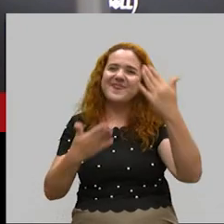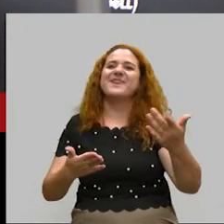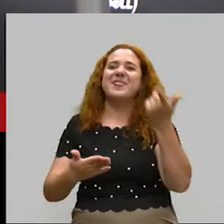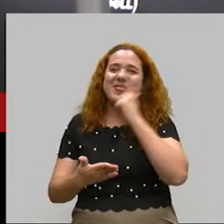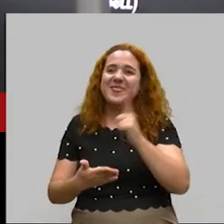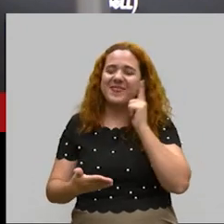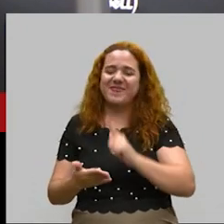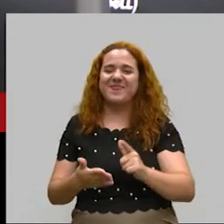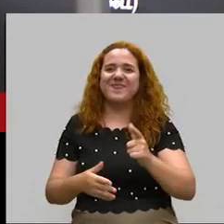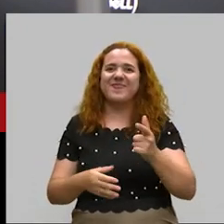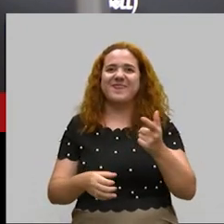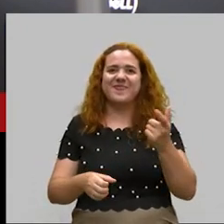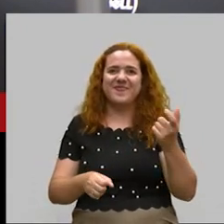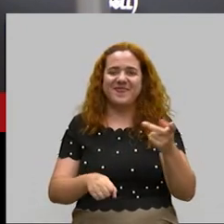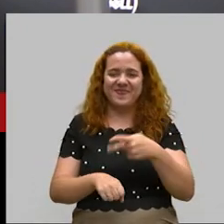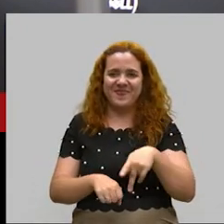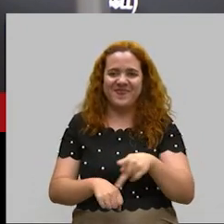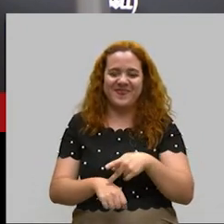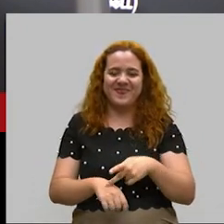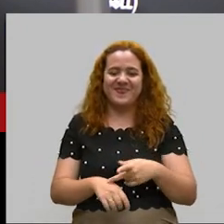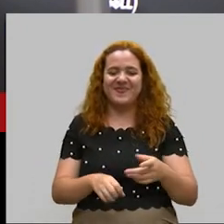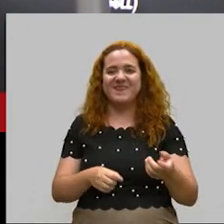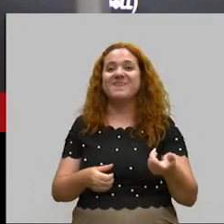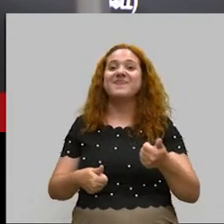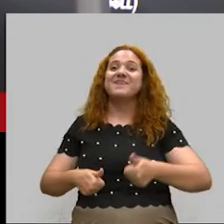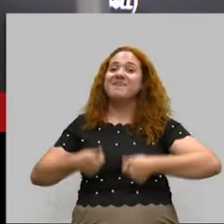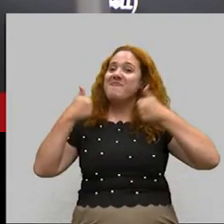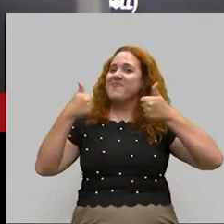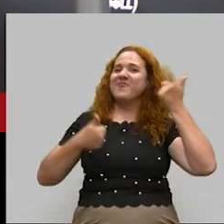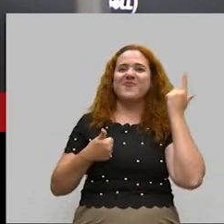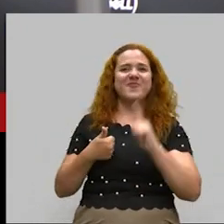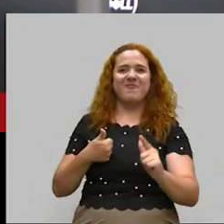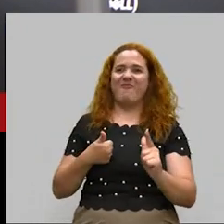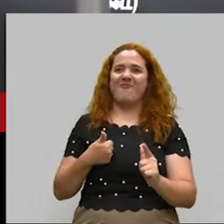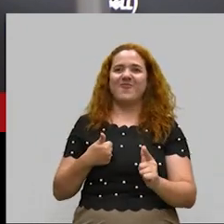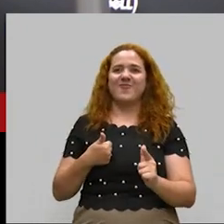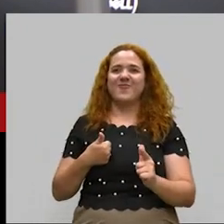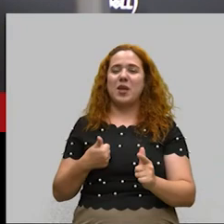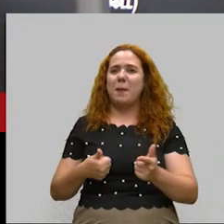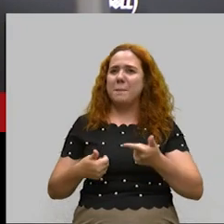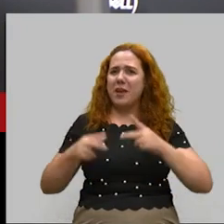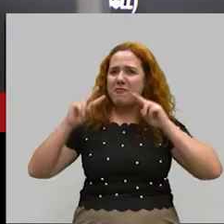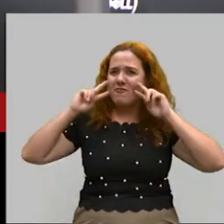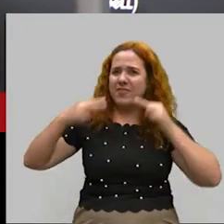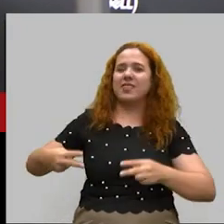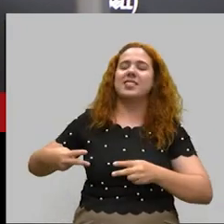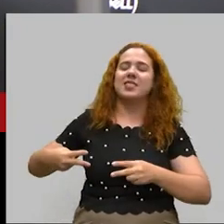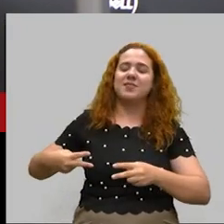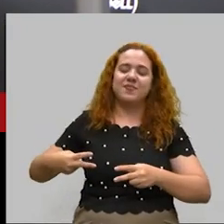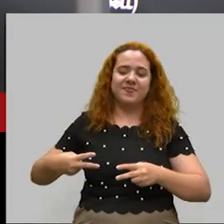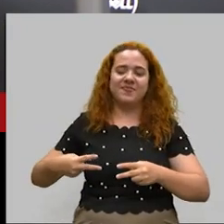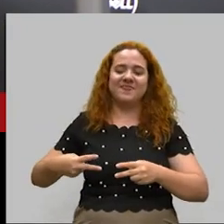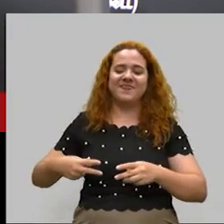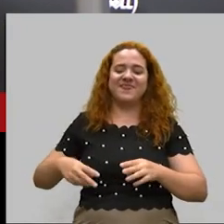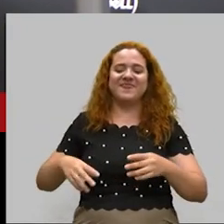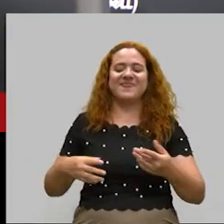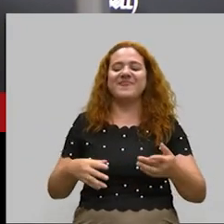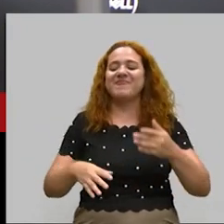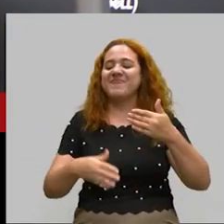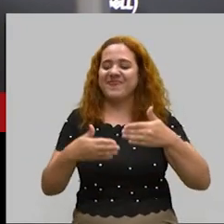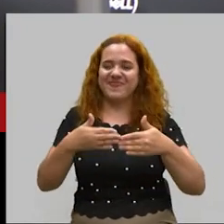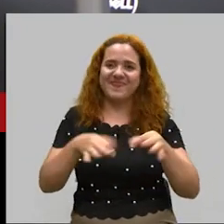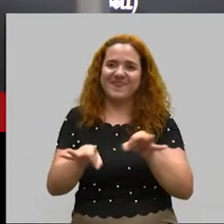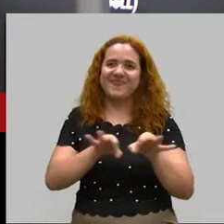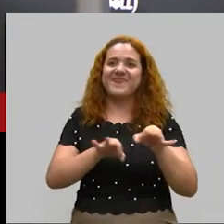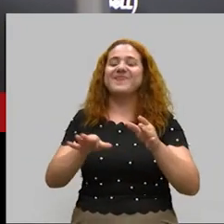construir um país né que a educação ela seja potente através da valorização né e da estruturação de uma